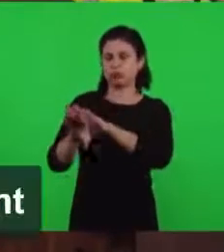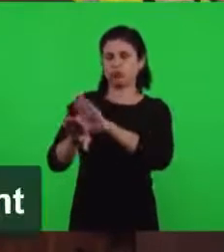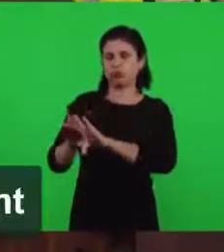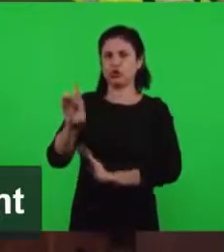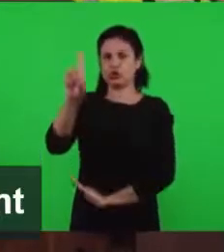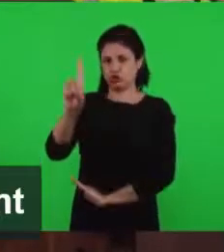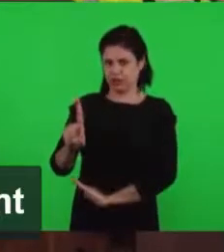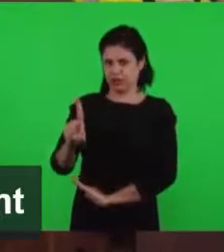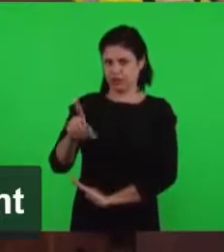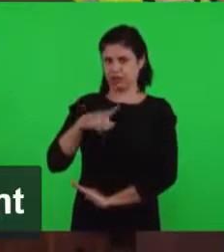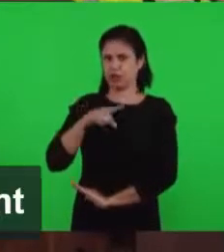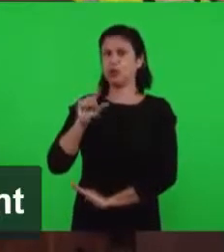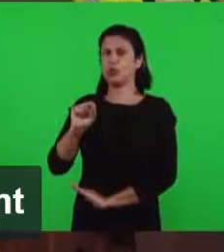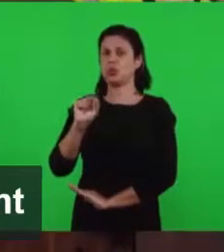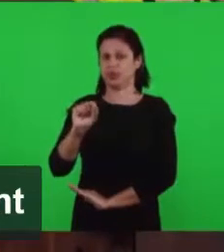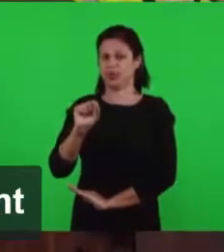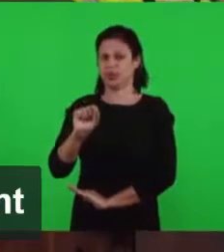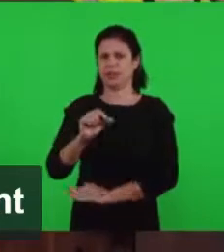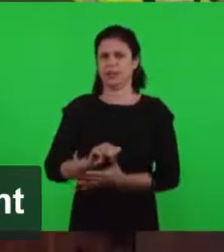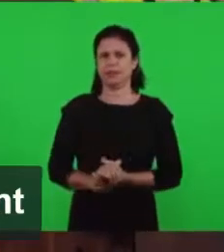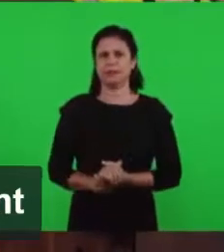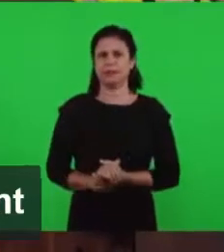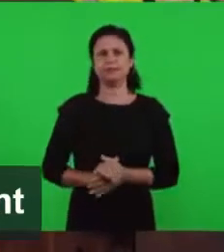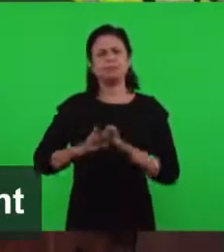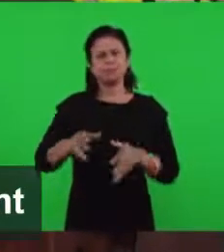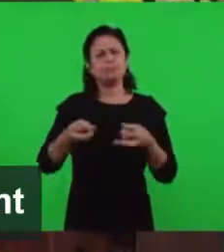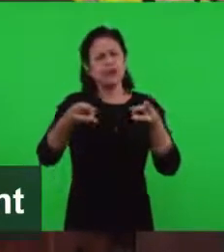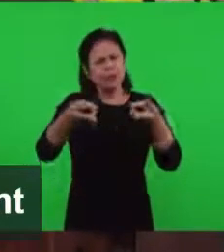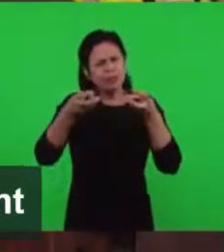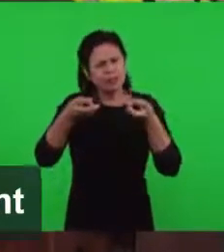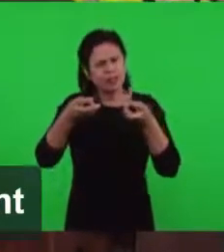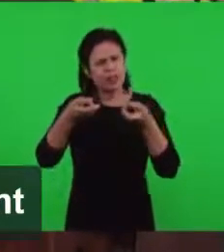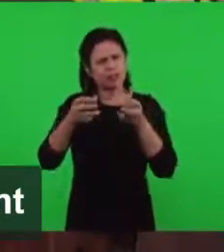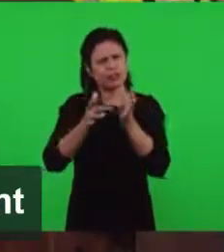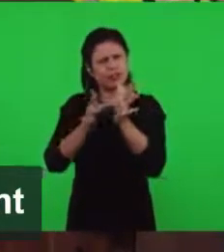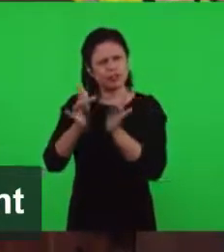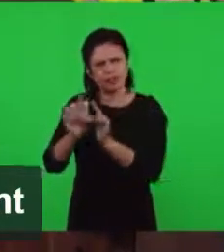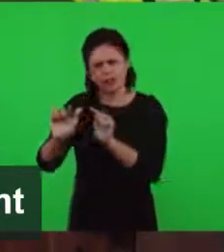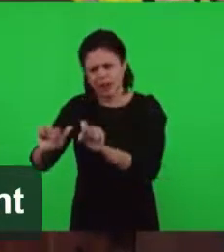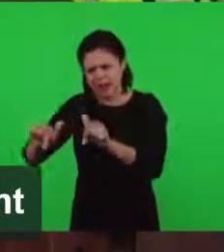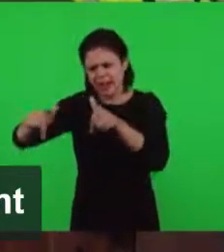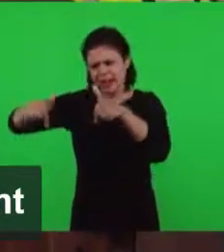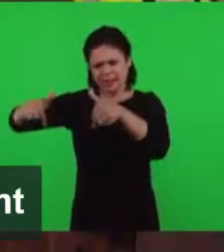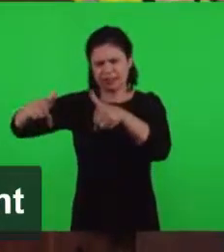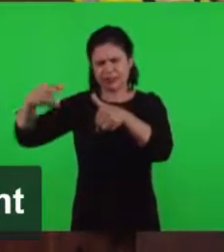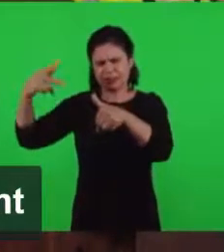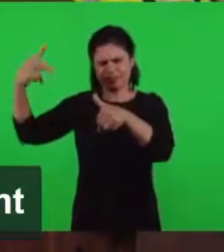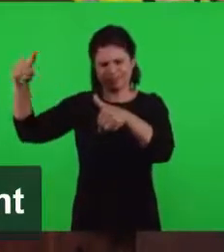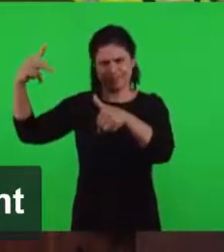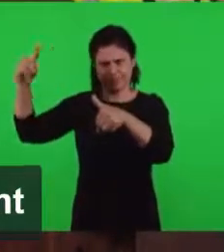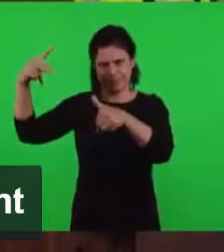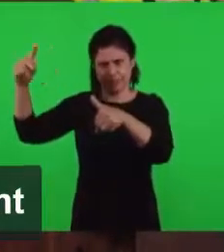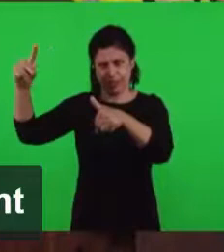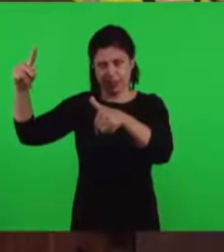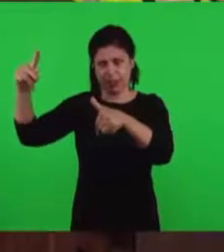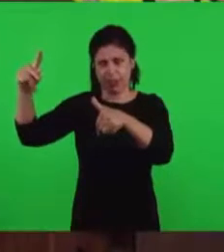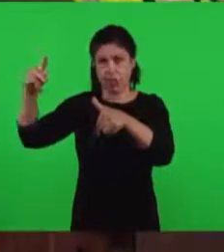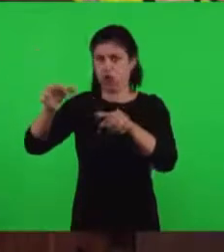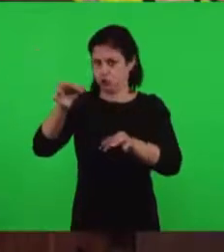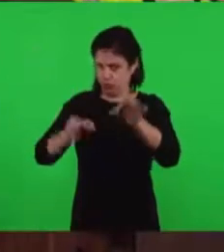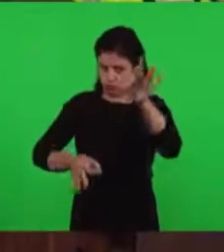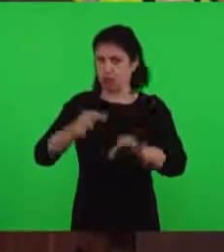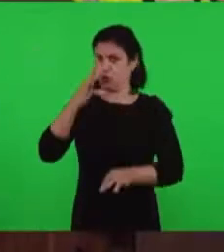alteração de jesus além dessa ação de juízo